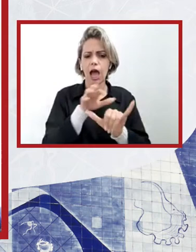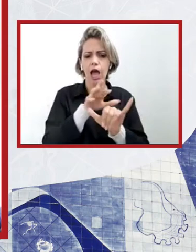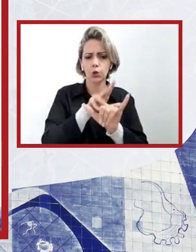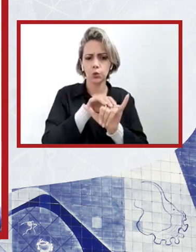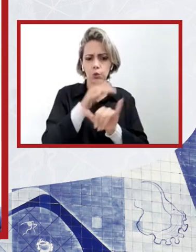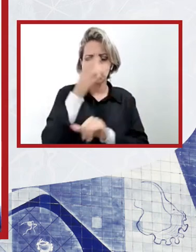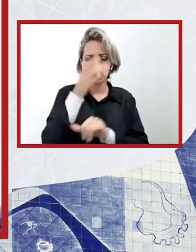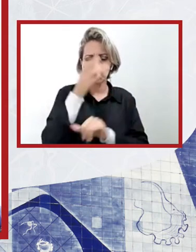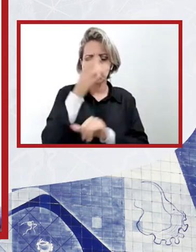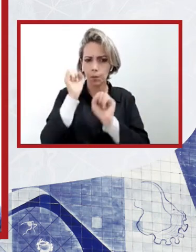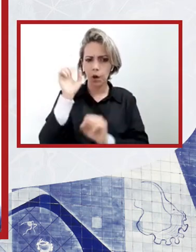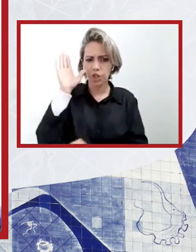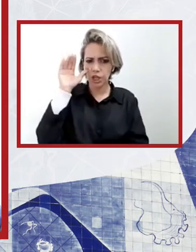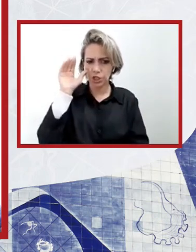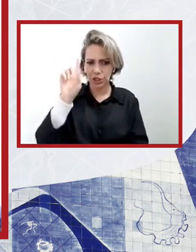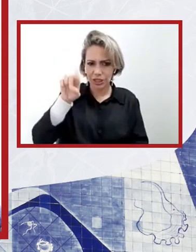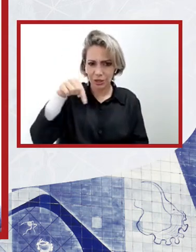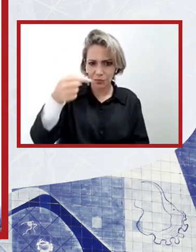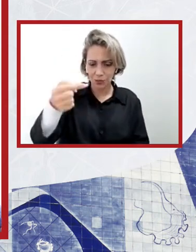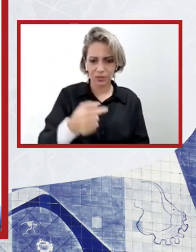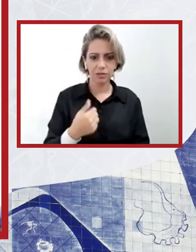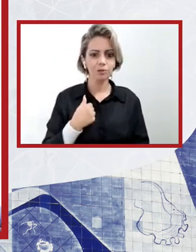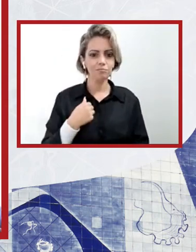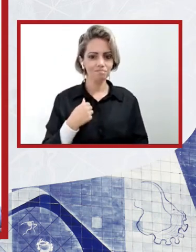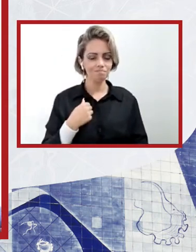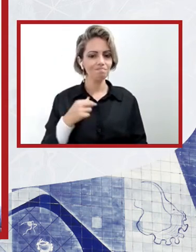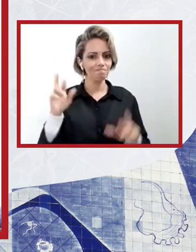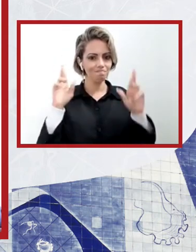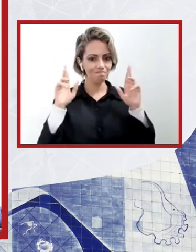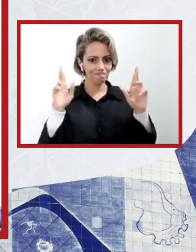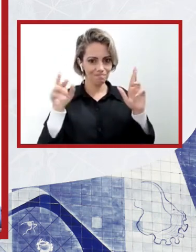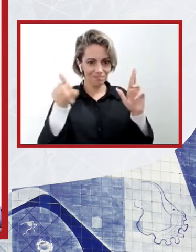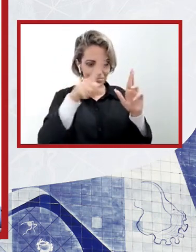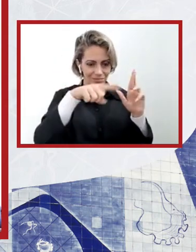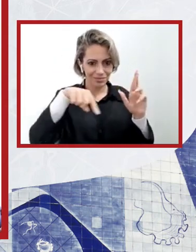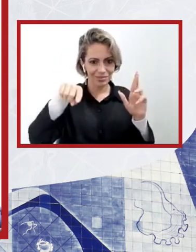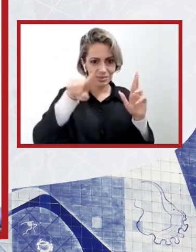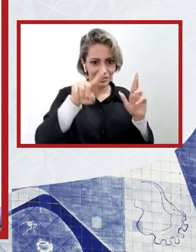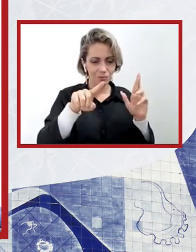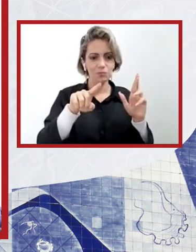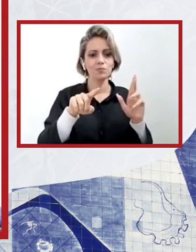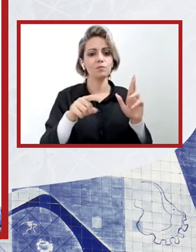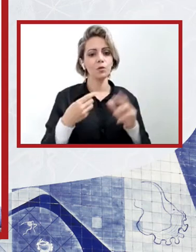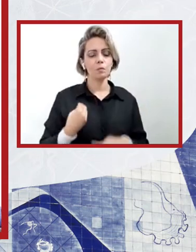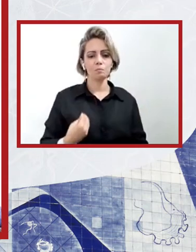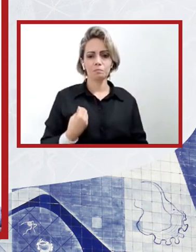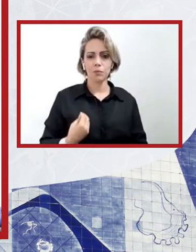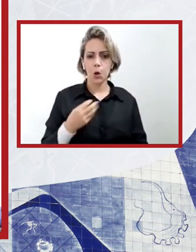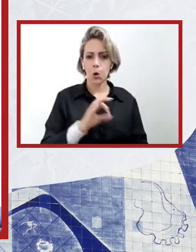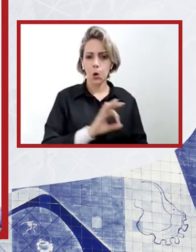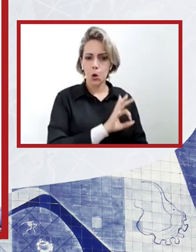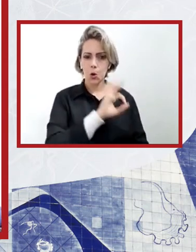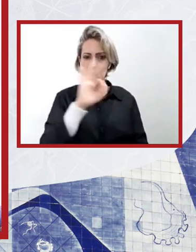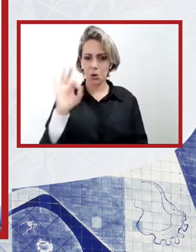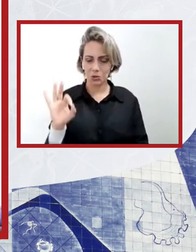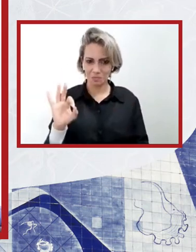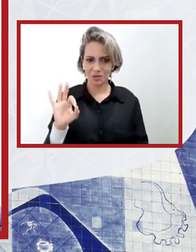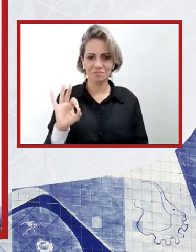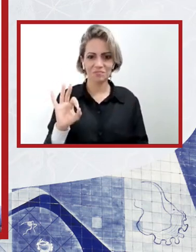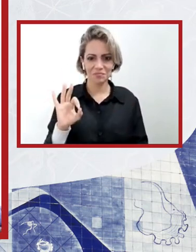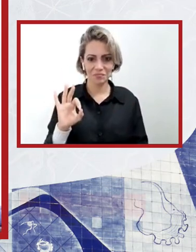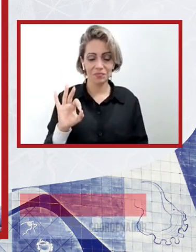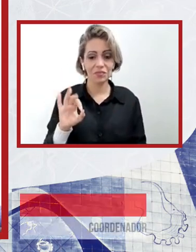tá? E eu então desejo a vocês uma participação muito boa, uma participação muito, muito interessante,